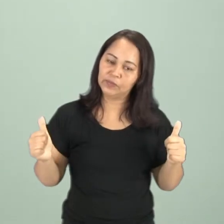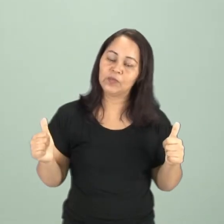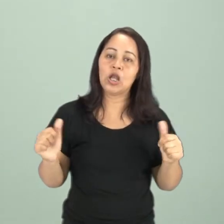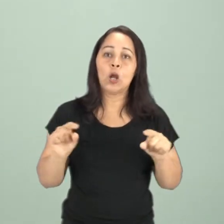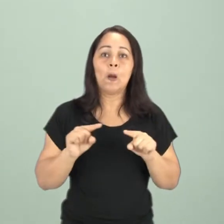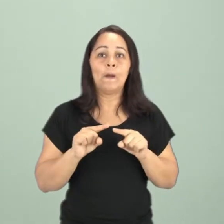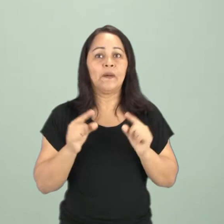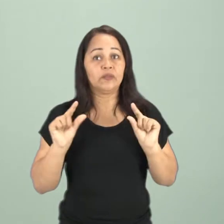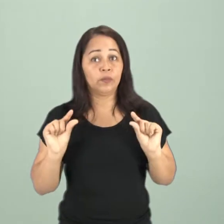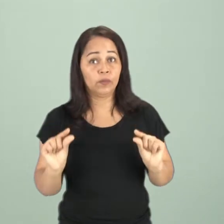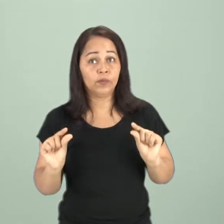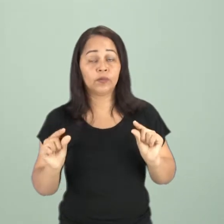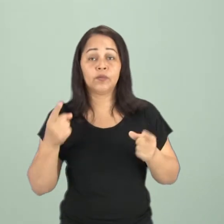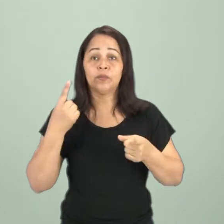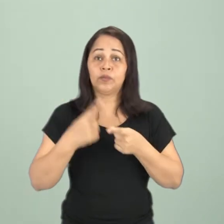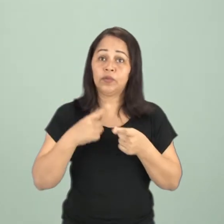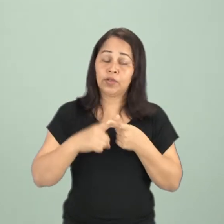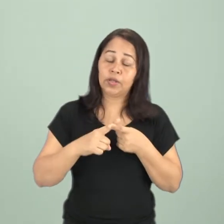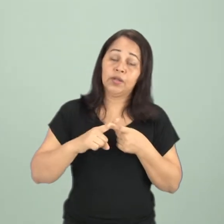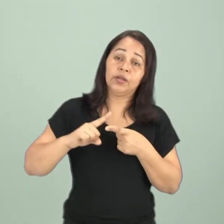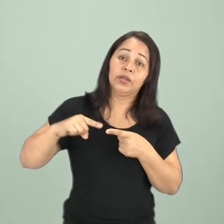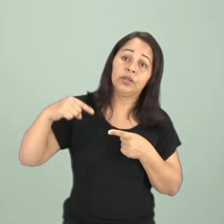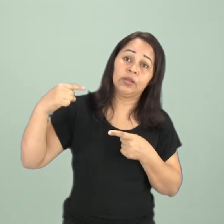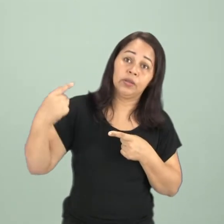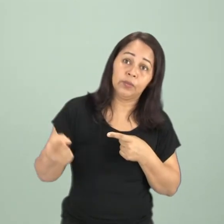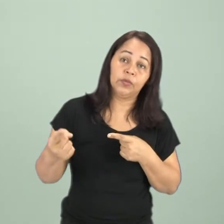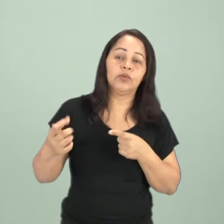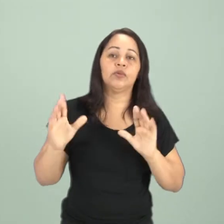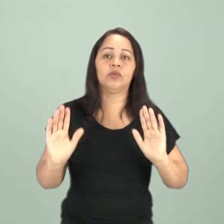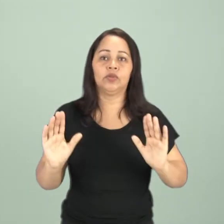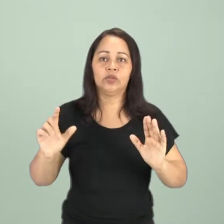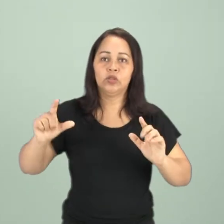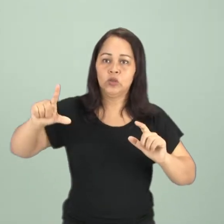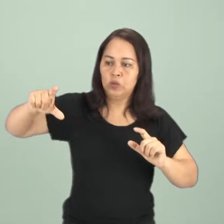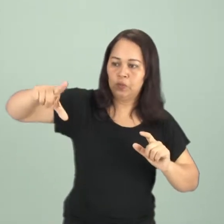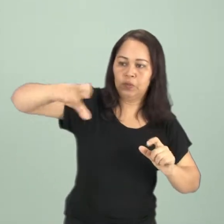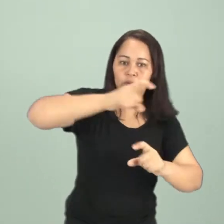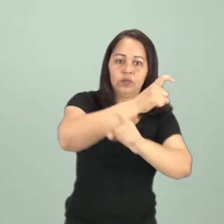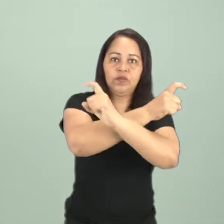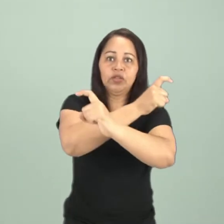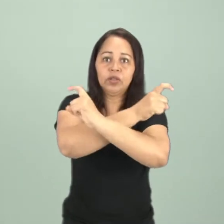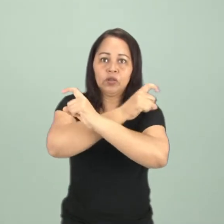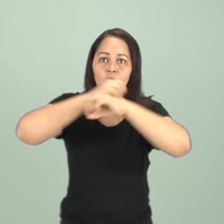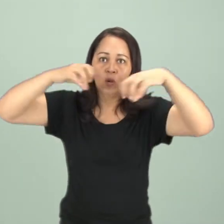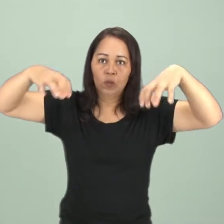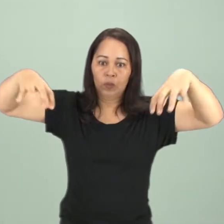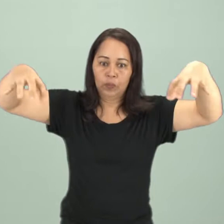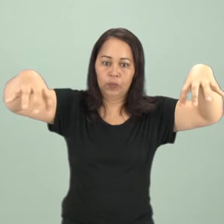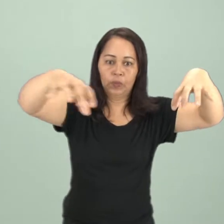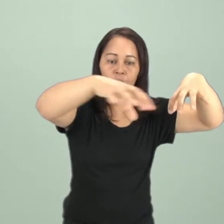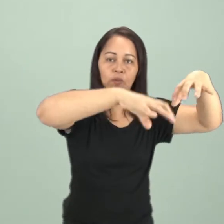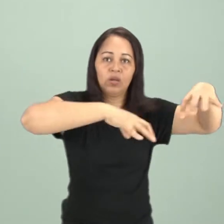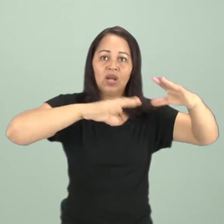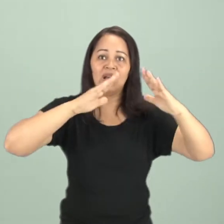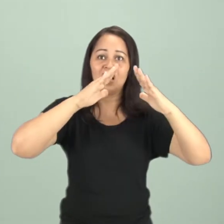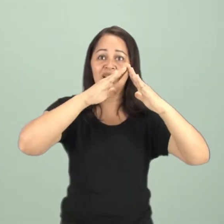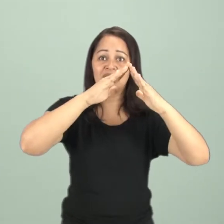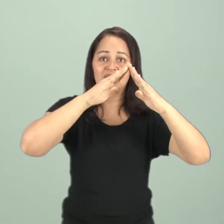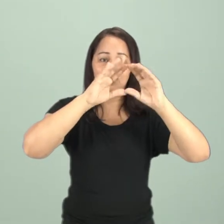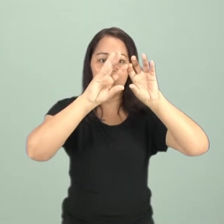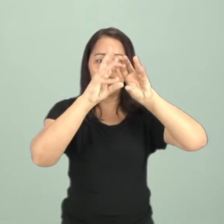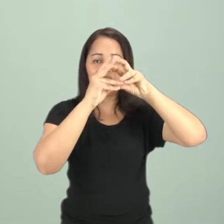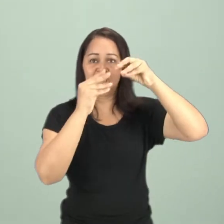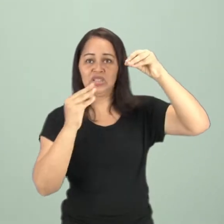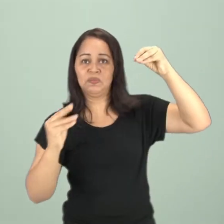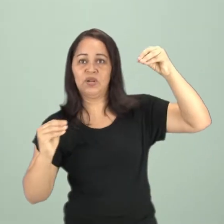por pouco tempo, pois logo após esse episódio do DDT, as casas começaram a cair, pois eram feitas de